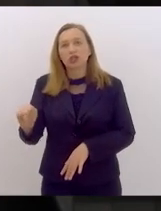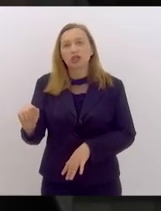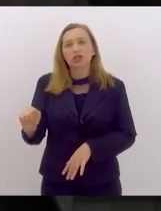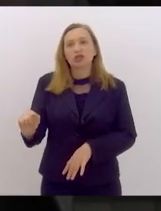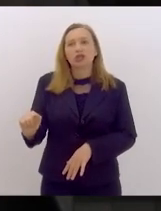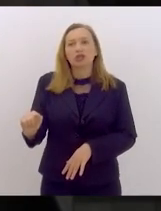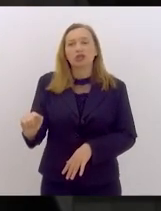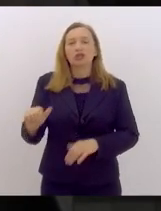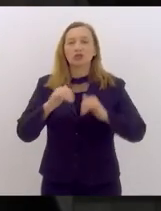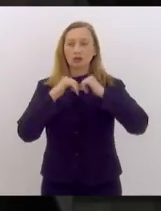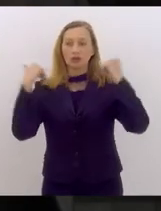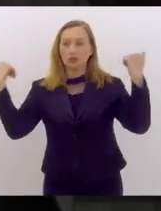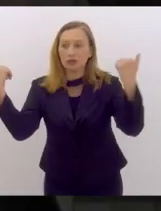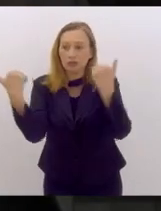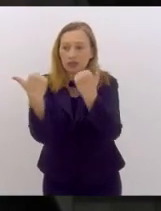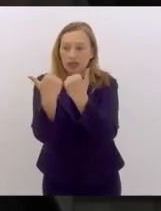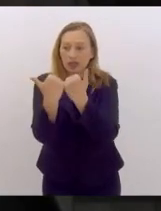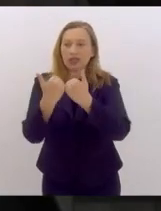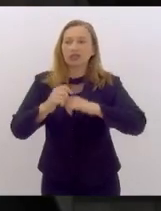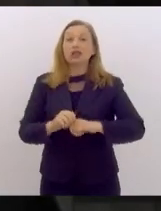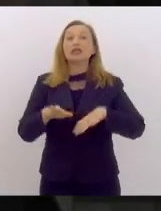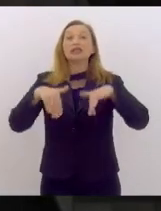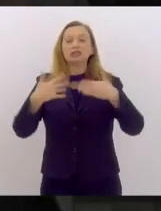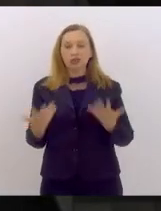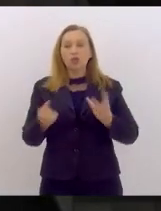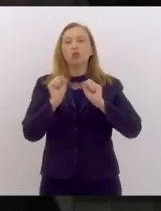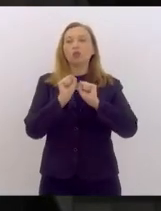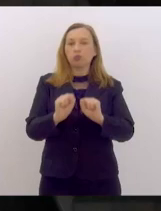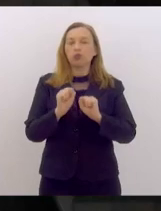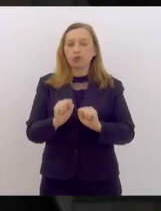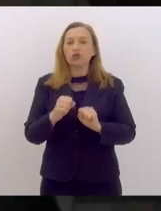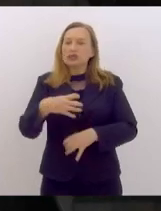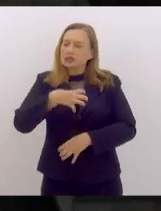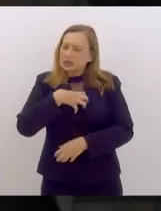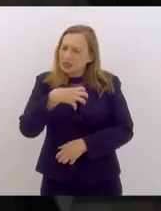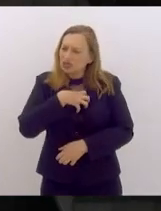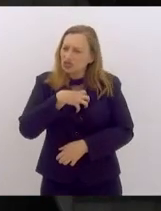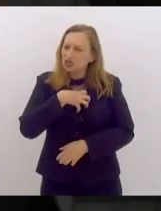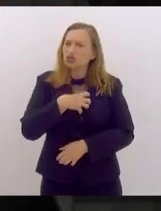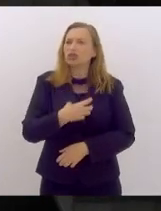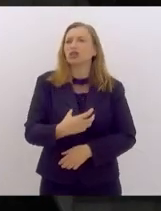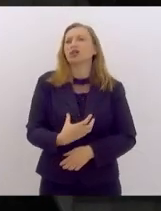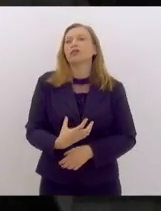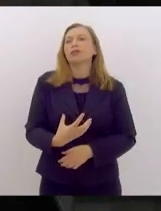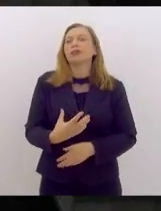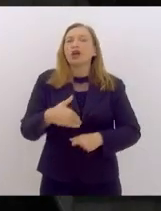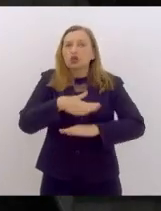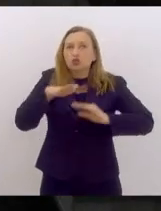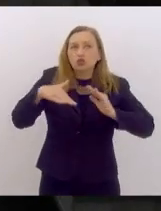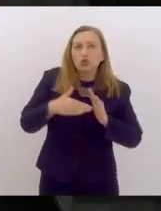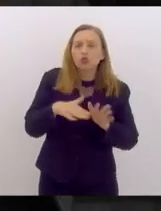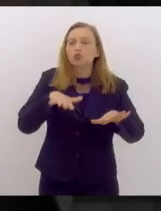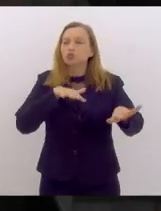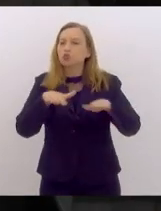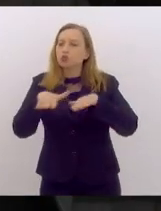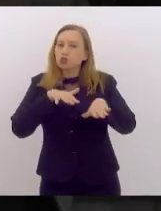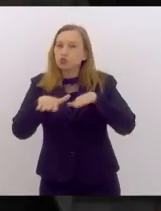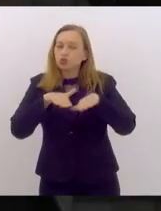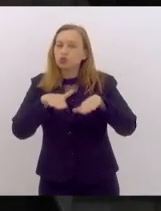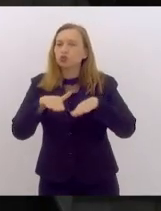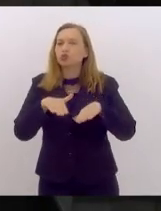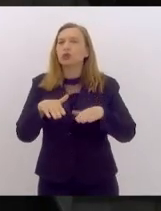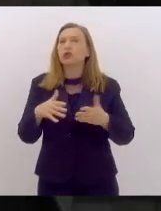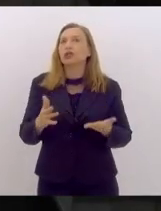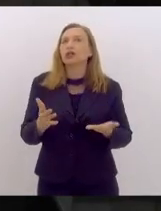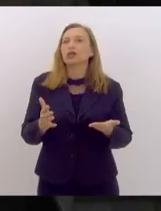no Maracanã então pude sentir muito todos esses movimentos